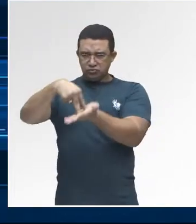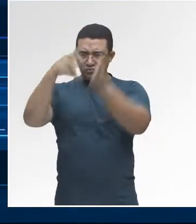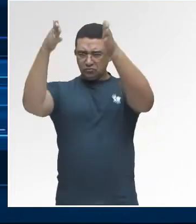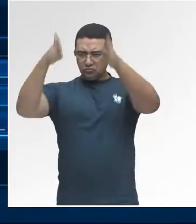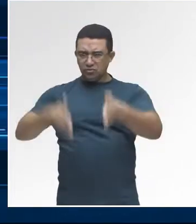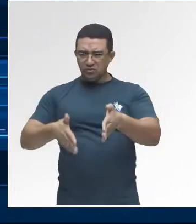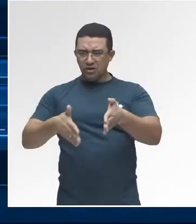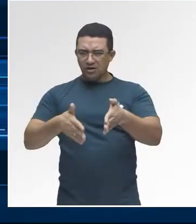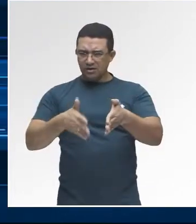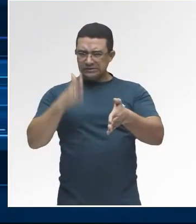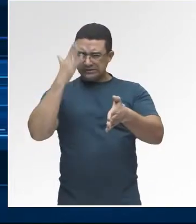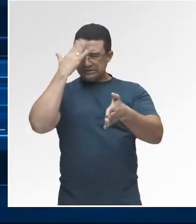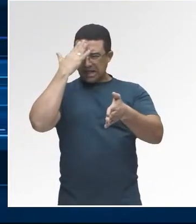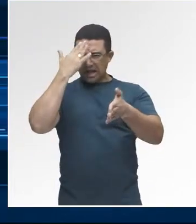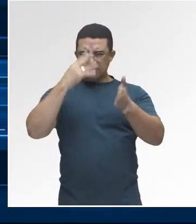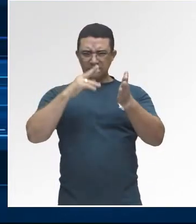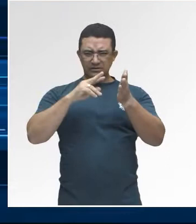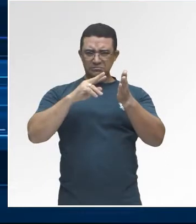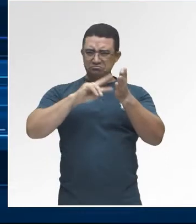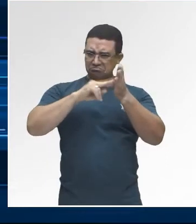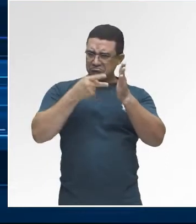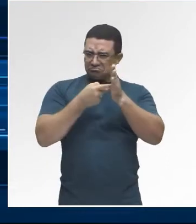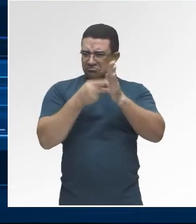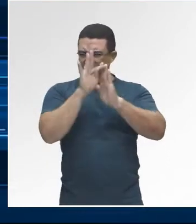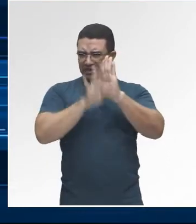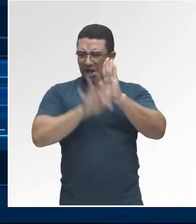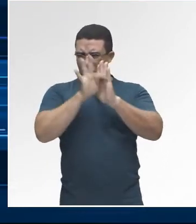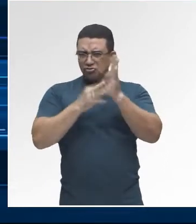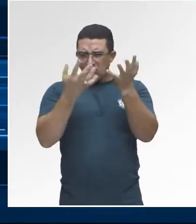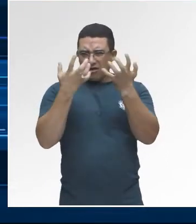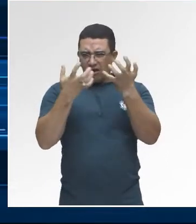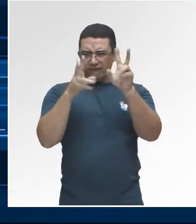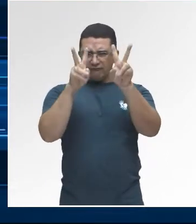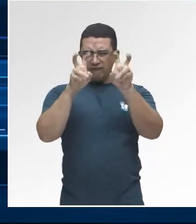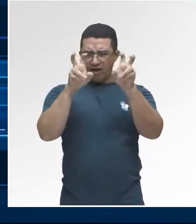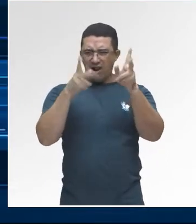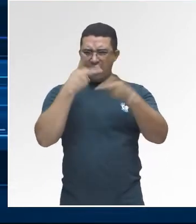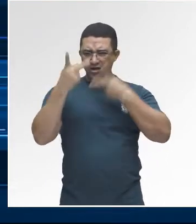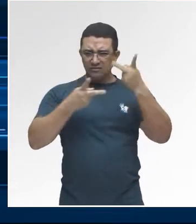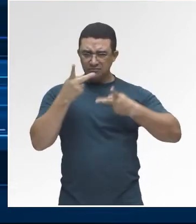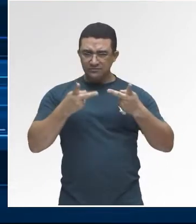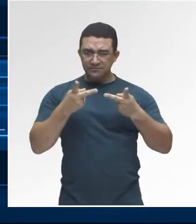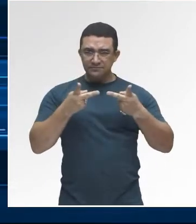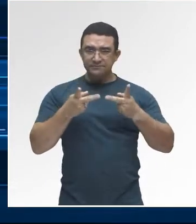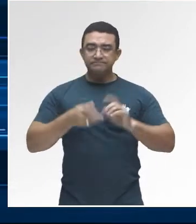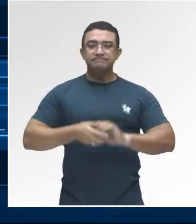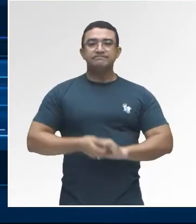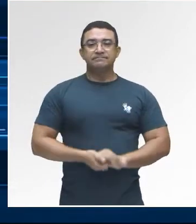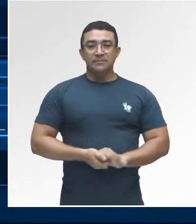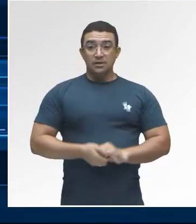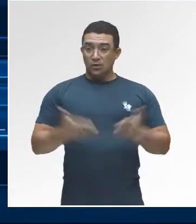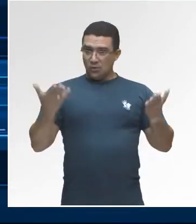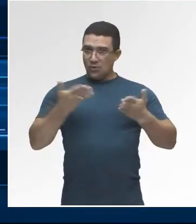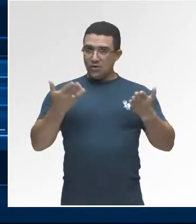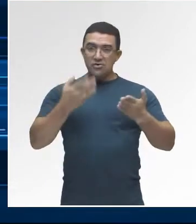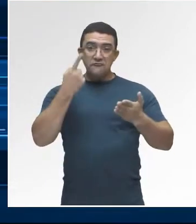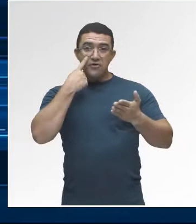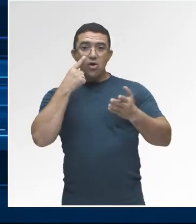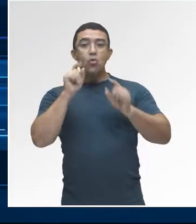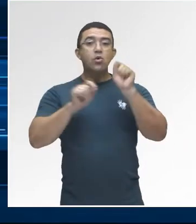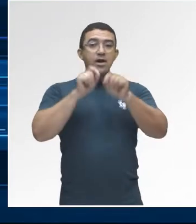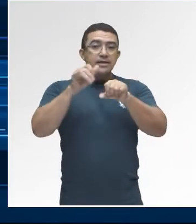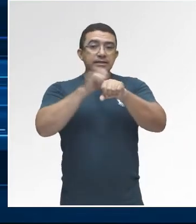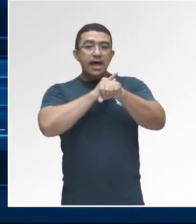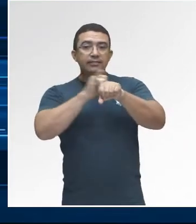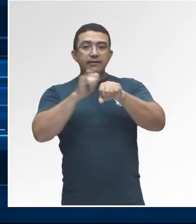falando? Então, hoje a gente vai ver um pouco, né, de uma estratégia de leitura que nos ajuda a compreender um texto